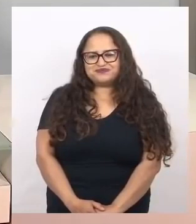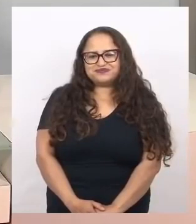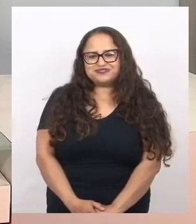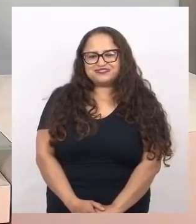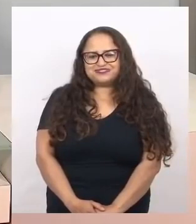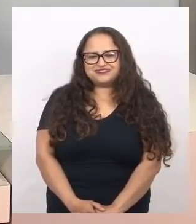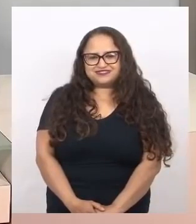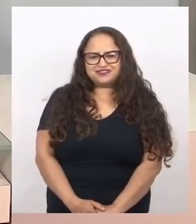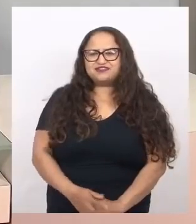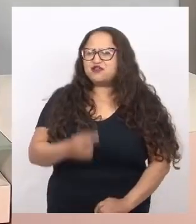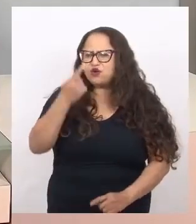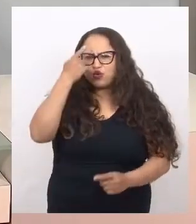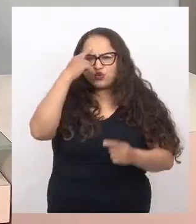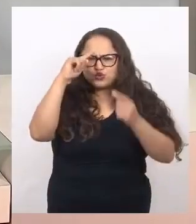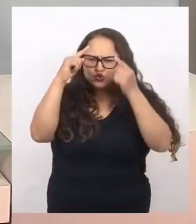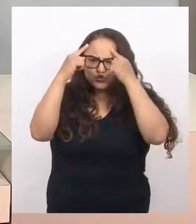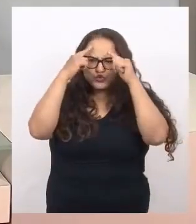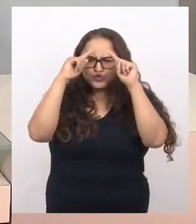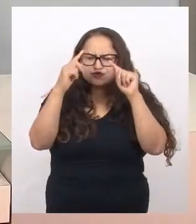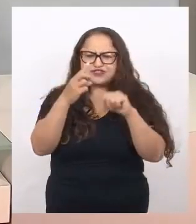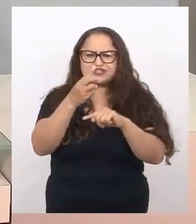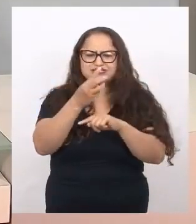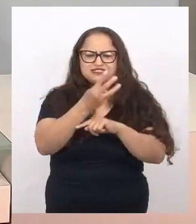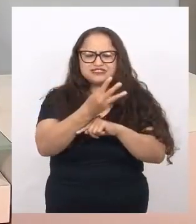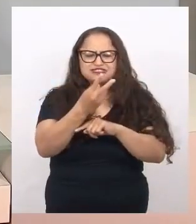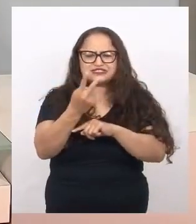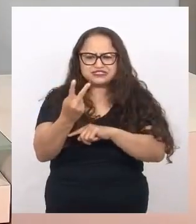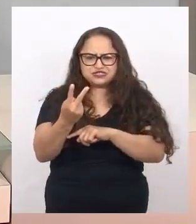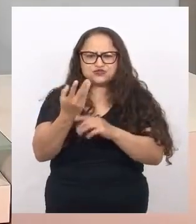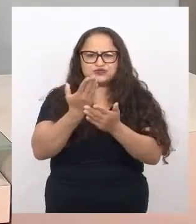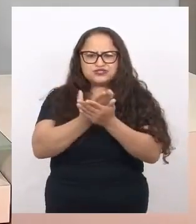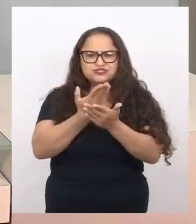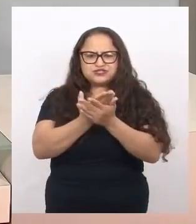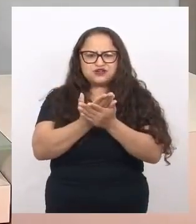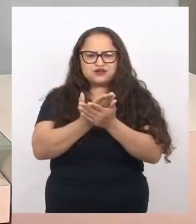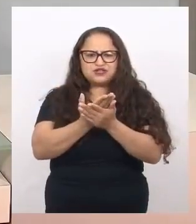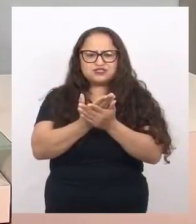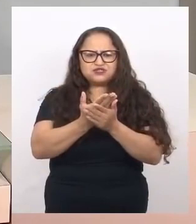Tá com muita dúvida em relação a 32 aulas no mesmo turno.